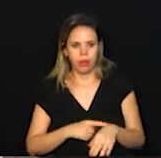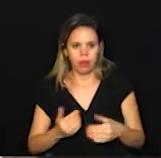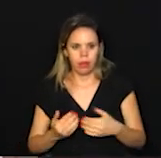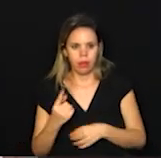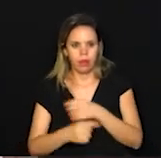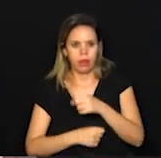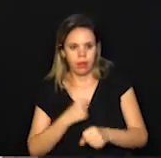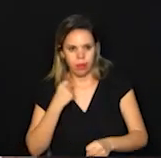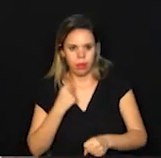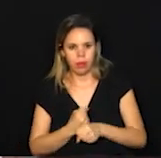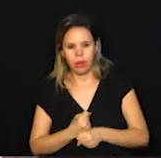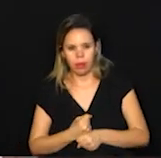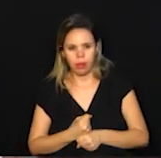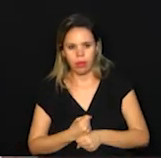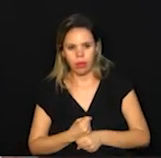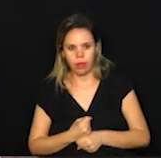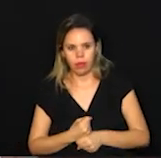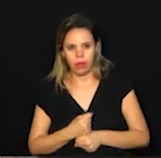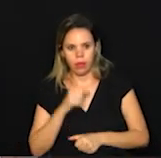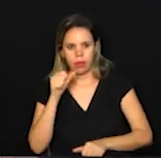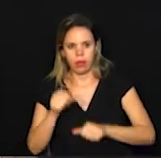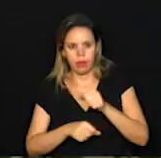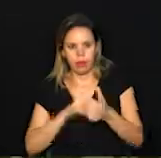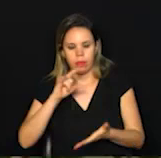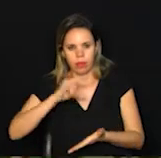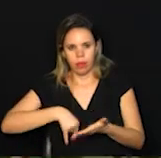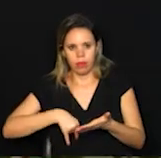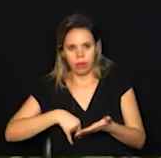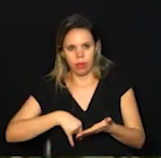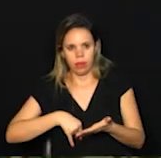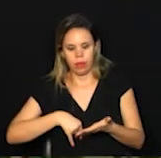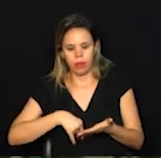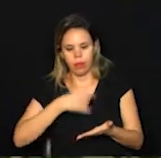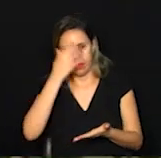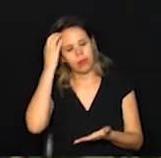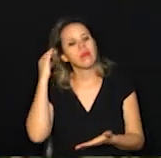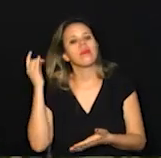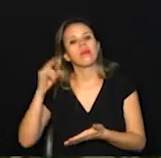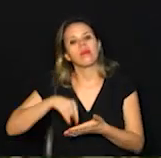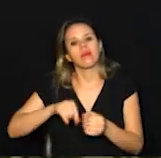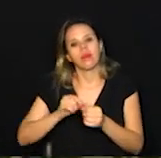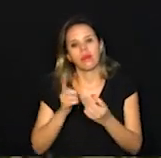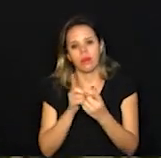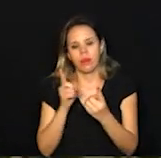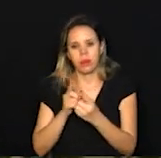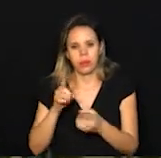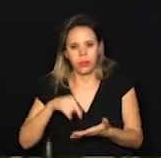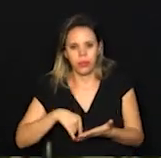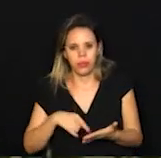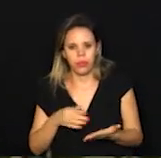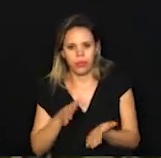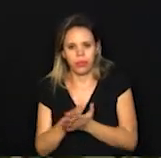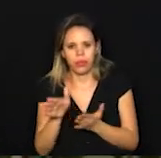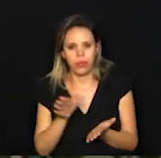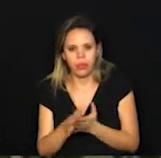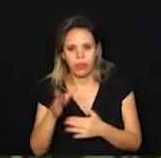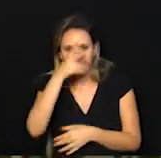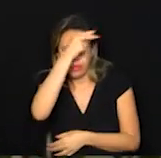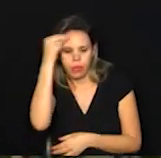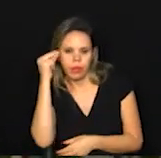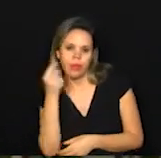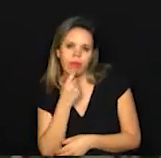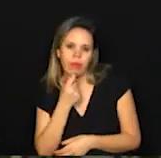ano, ok? Para renovar esse alvará. O alvará de funcionamento é um documento emitido pela